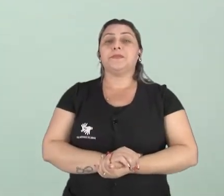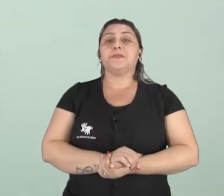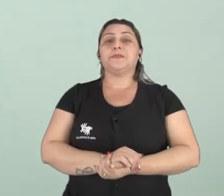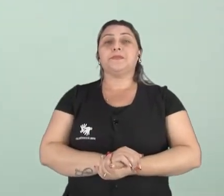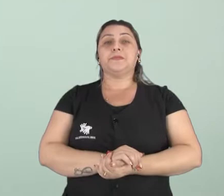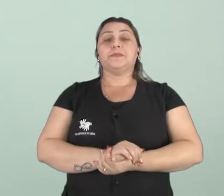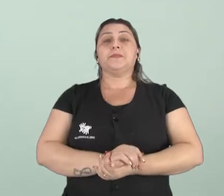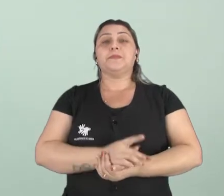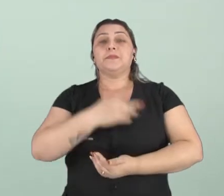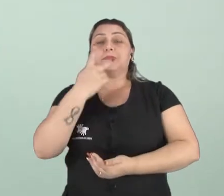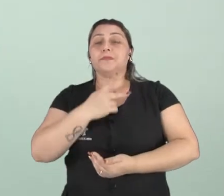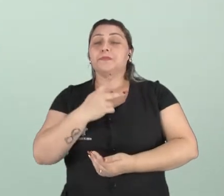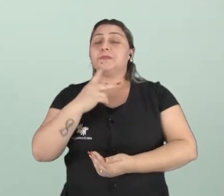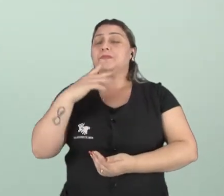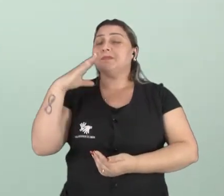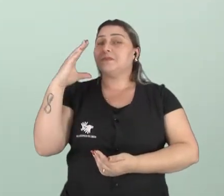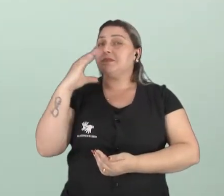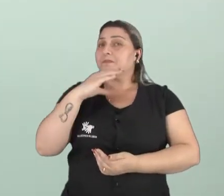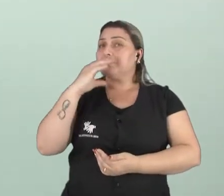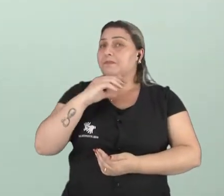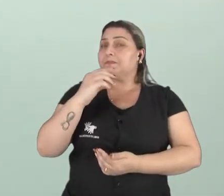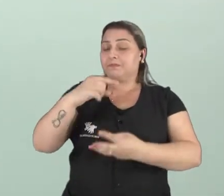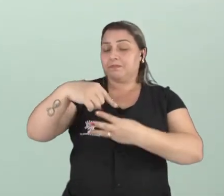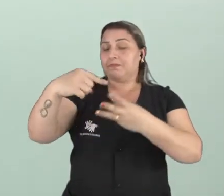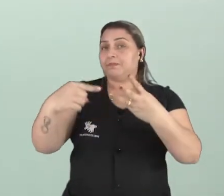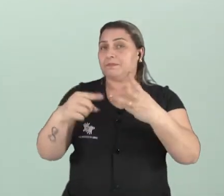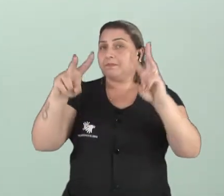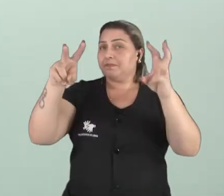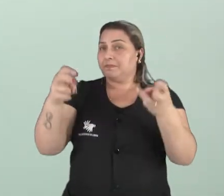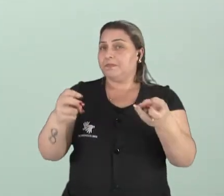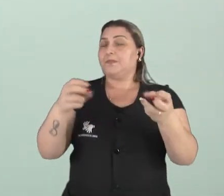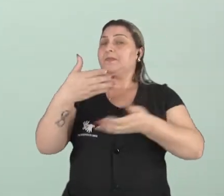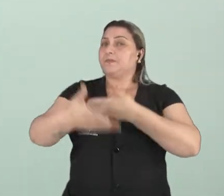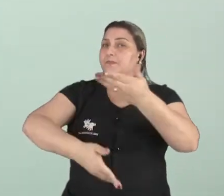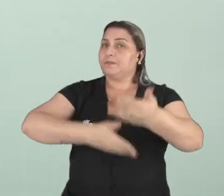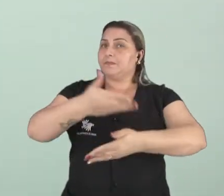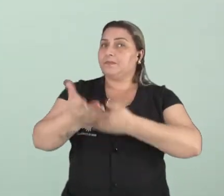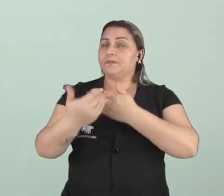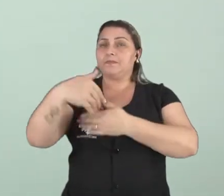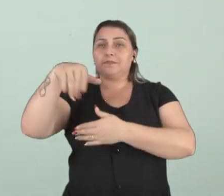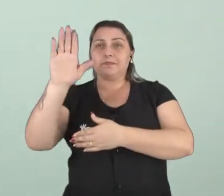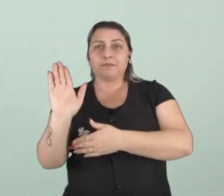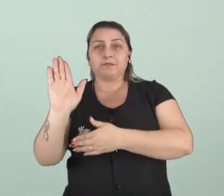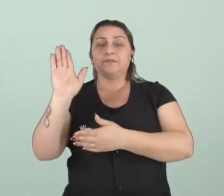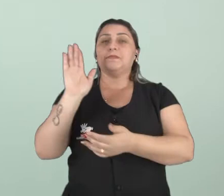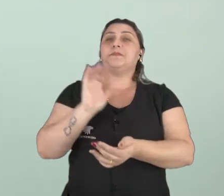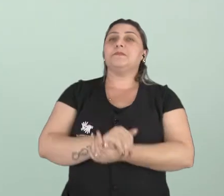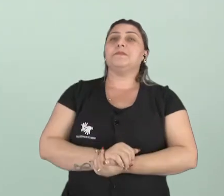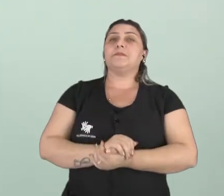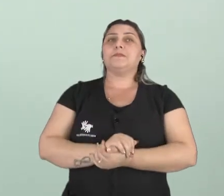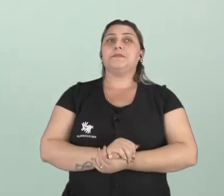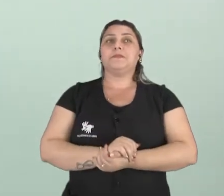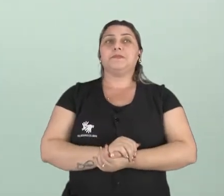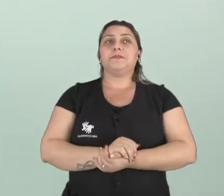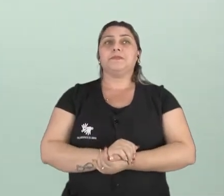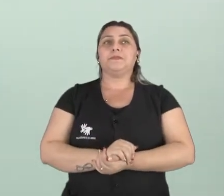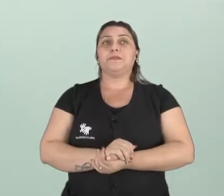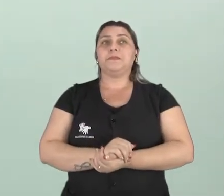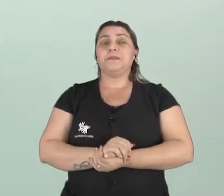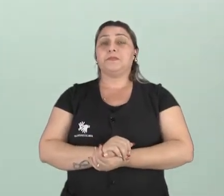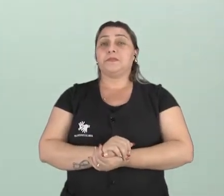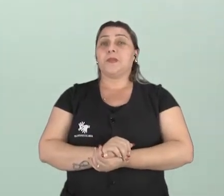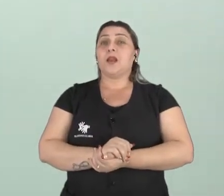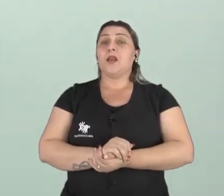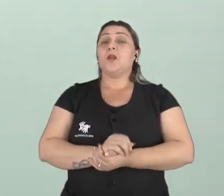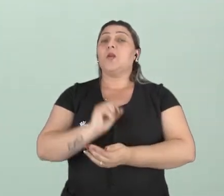Então a gente vai discutir rapidinho aí esses três assuntos só para a gente se inteirar um pouco sobre eles, um pouco mais sobre ele, tá? Pessoal,